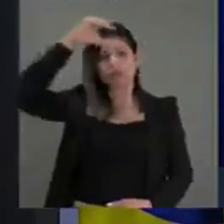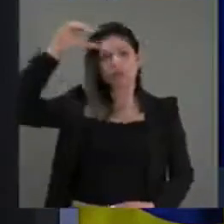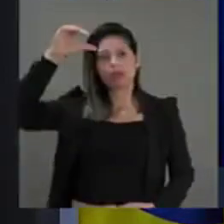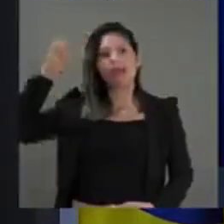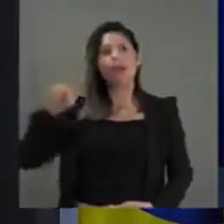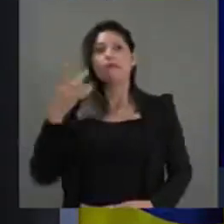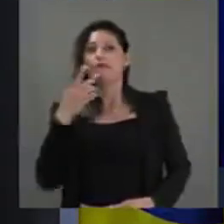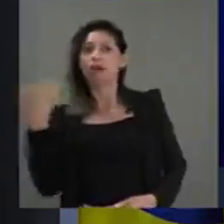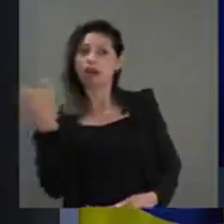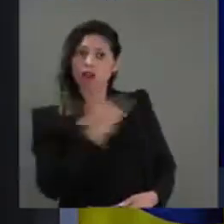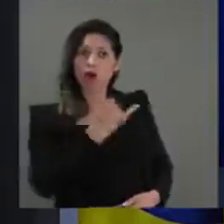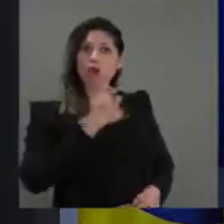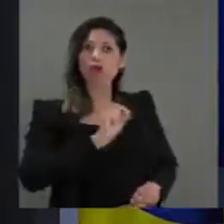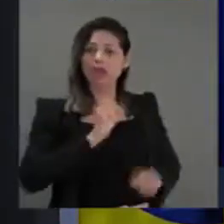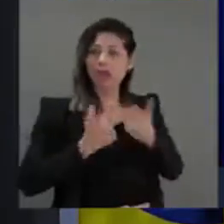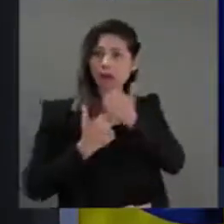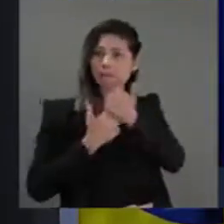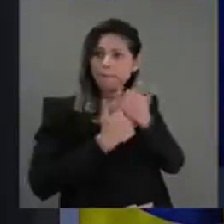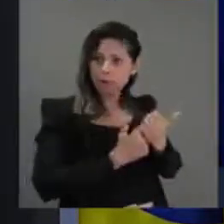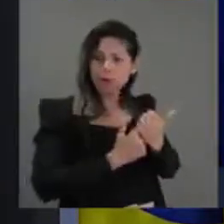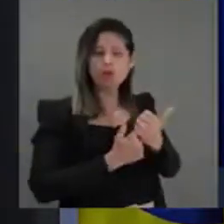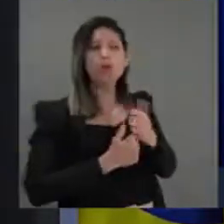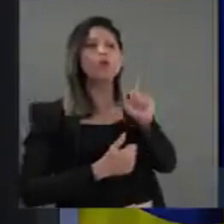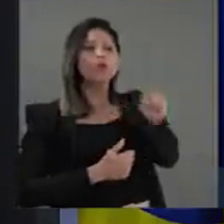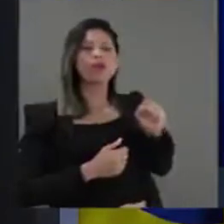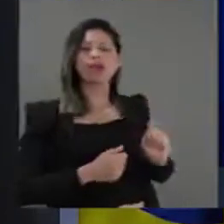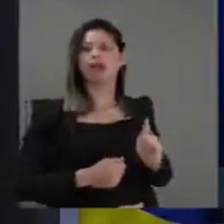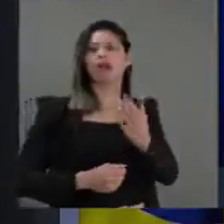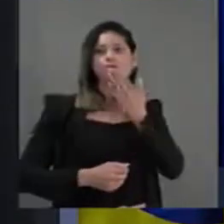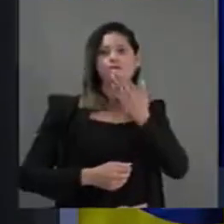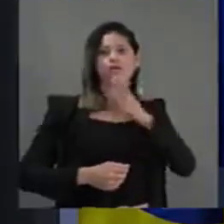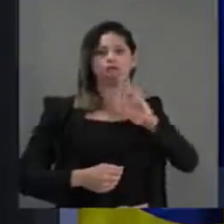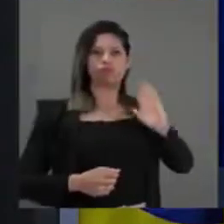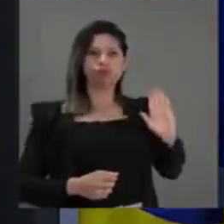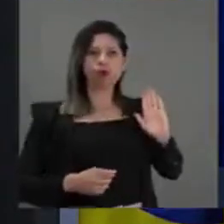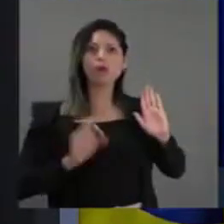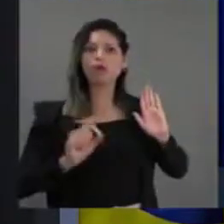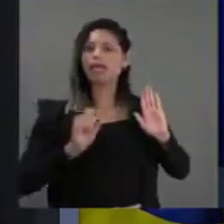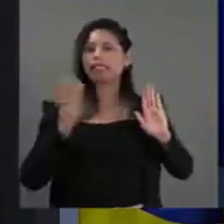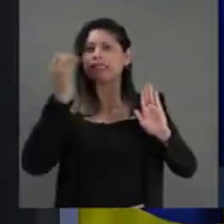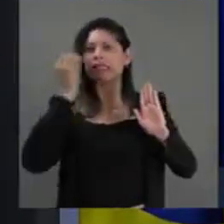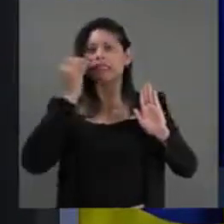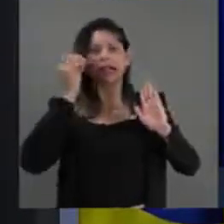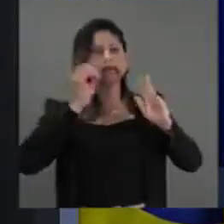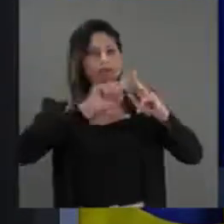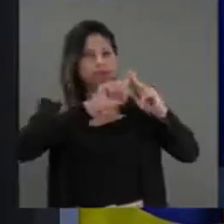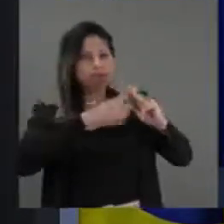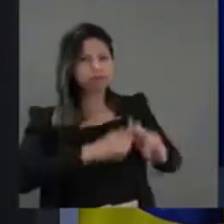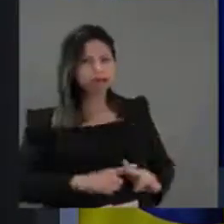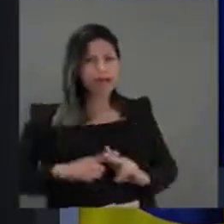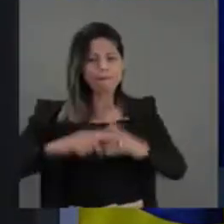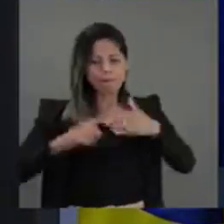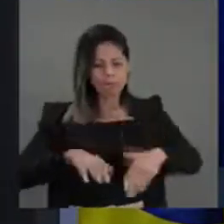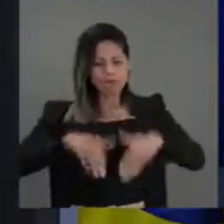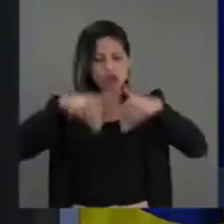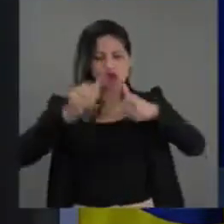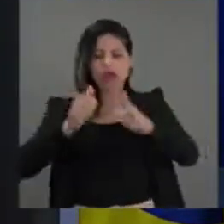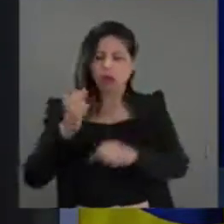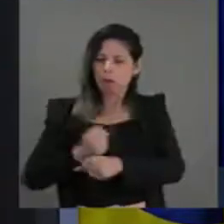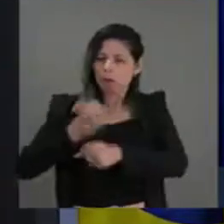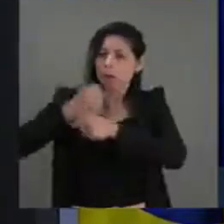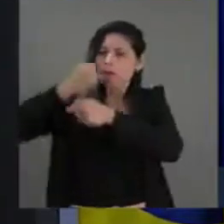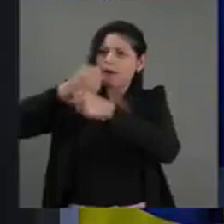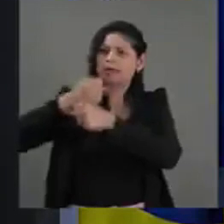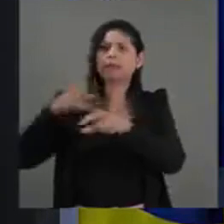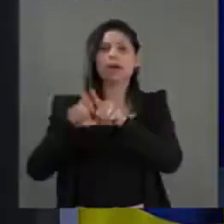candidato apoiado pelo petista, mediante promessa de manutenção e ampliação de obras e